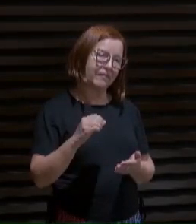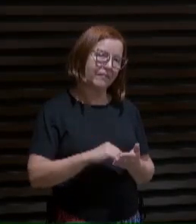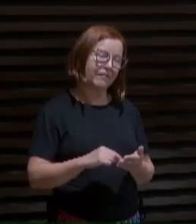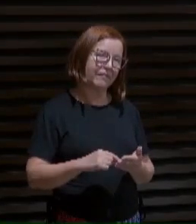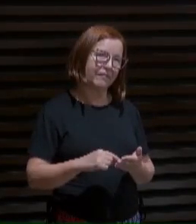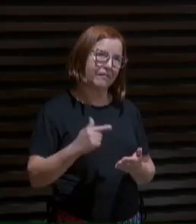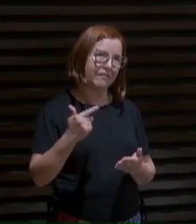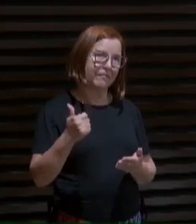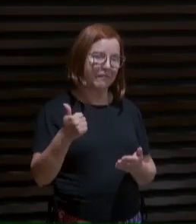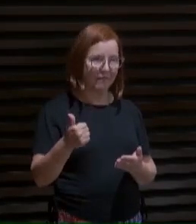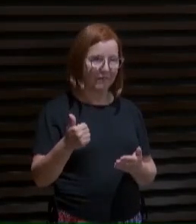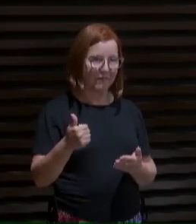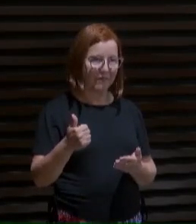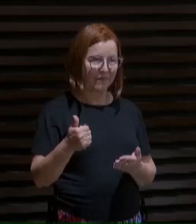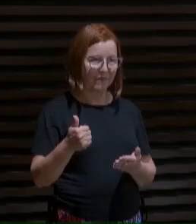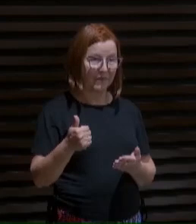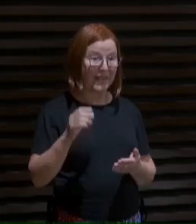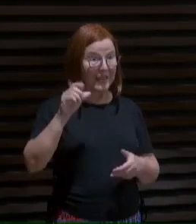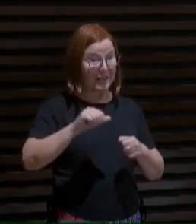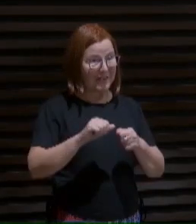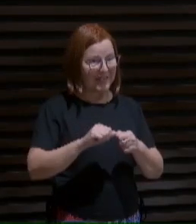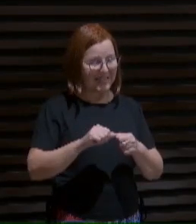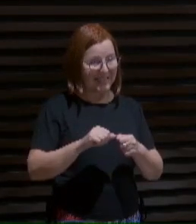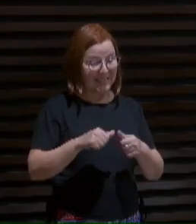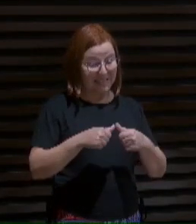povo nos últimos dias volte para Ele.